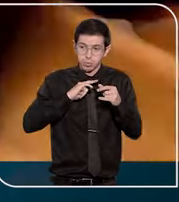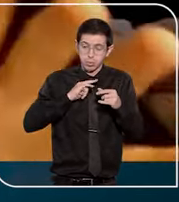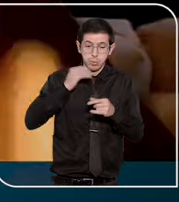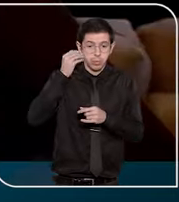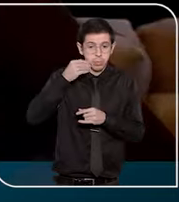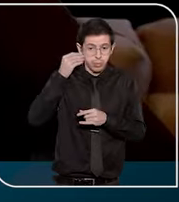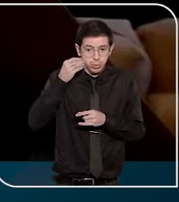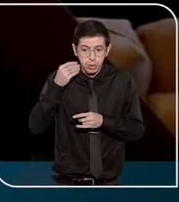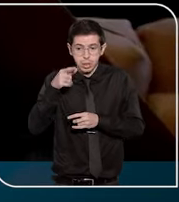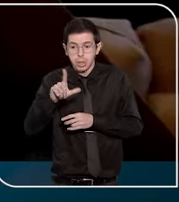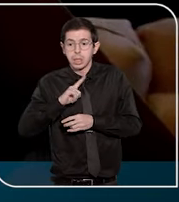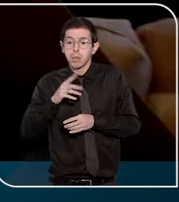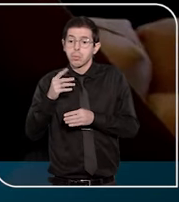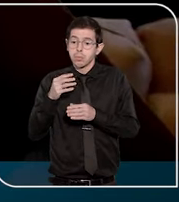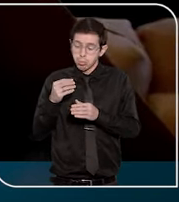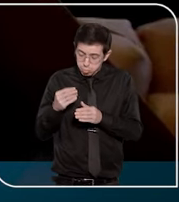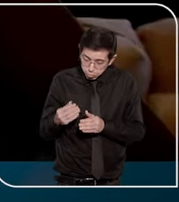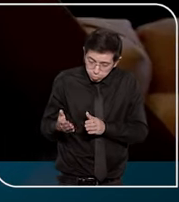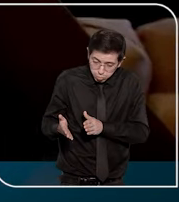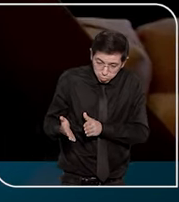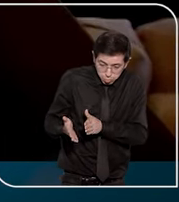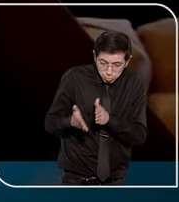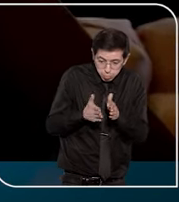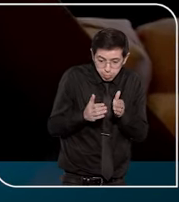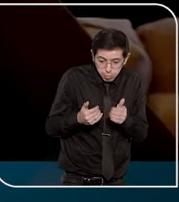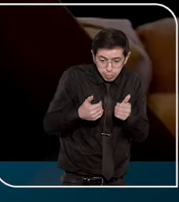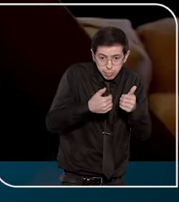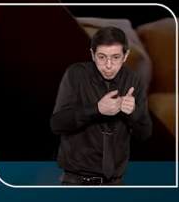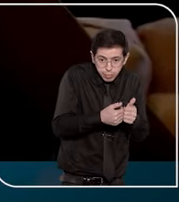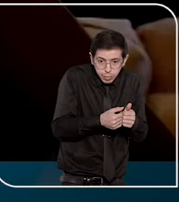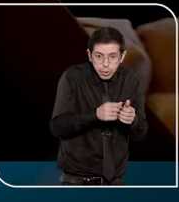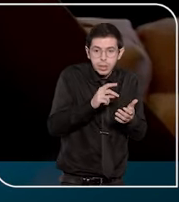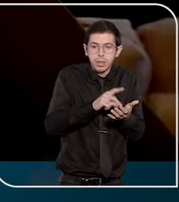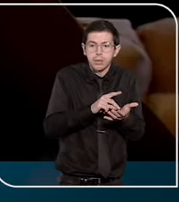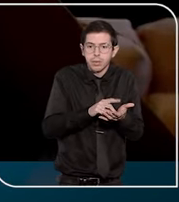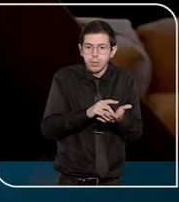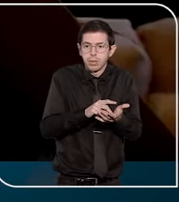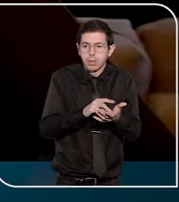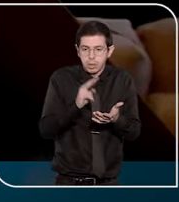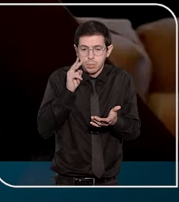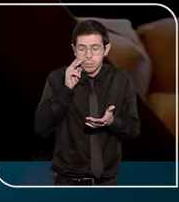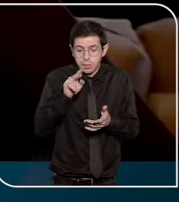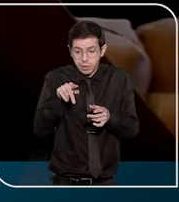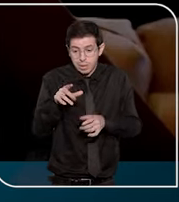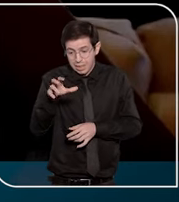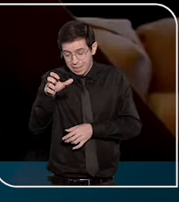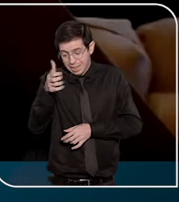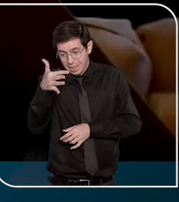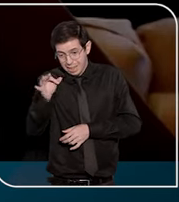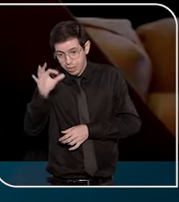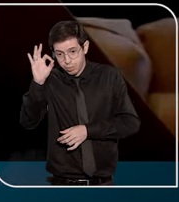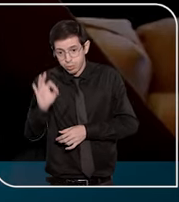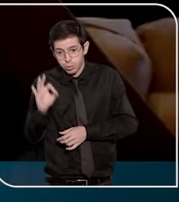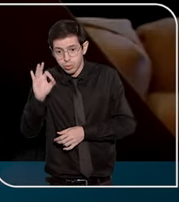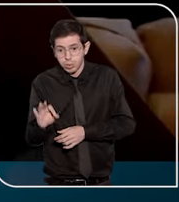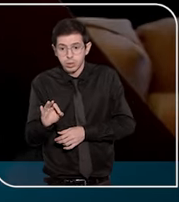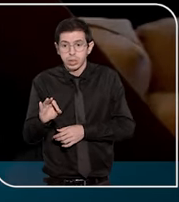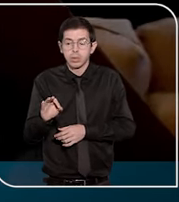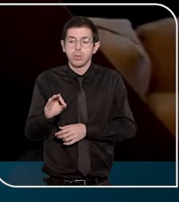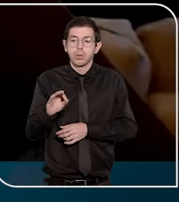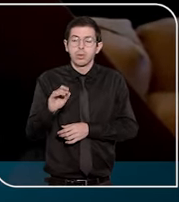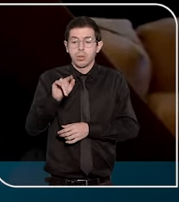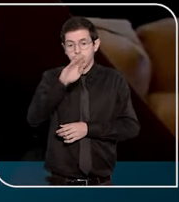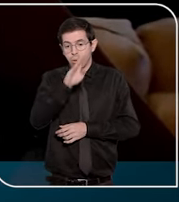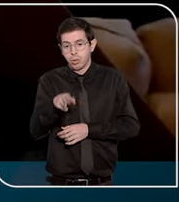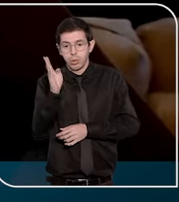eles estão certamente muito próximos do que for correto, chega a ser 10% das decisões de negativa de seguimento, tem um